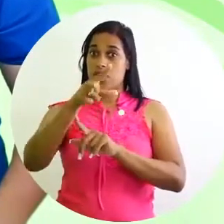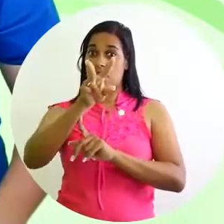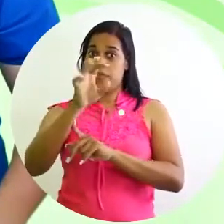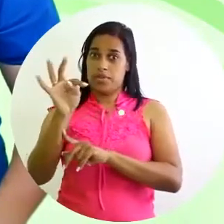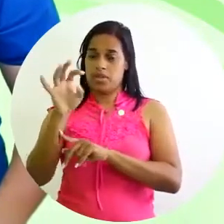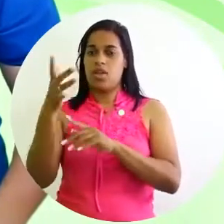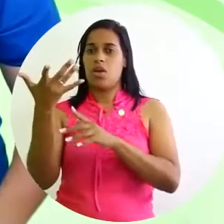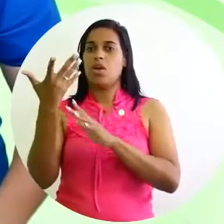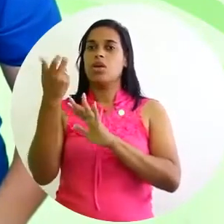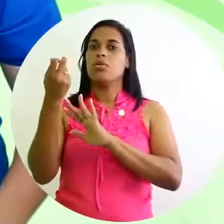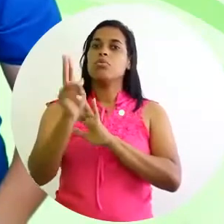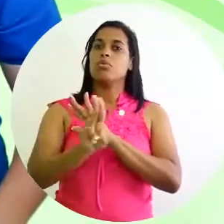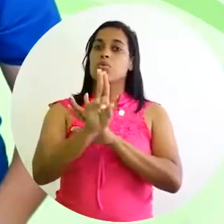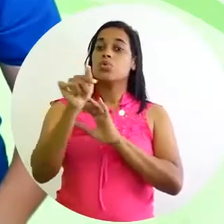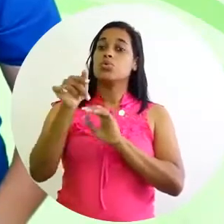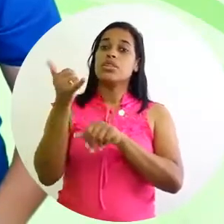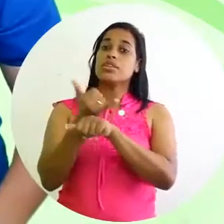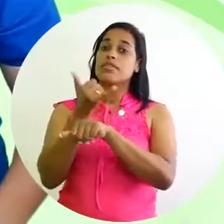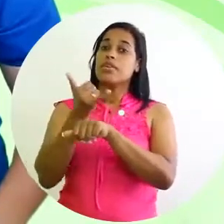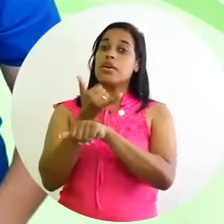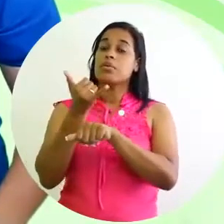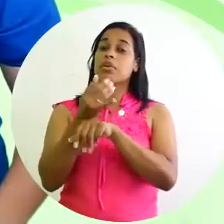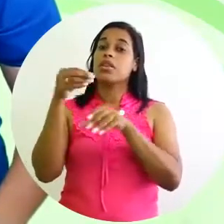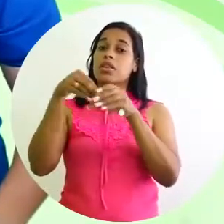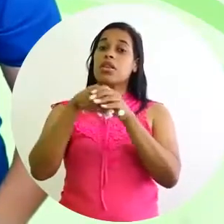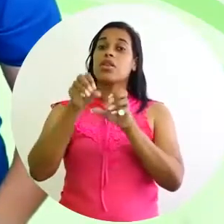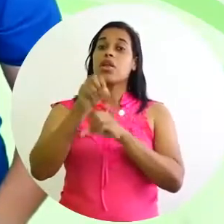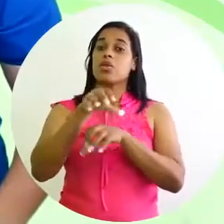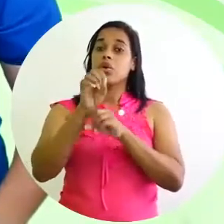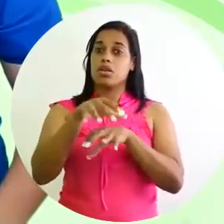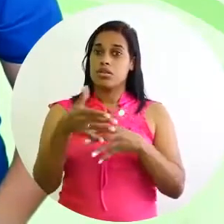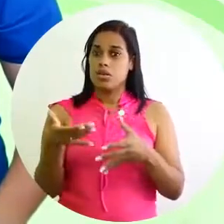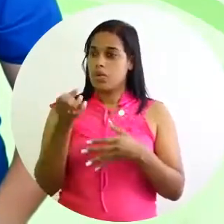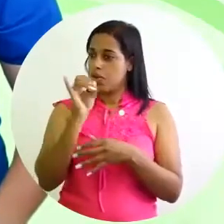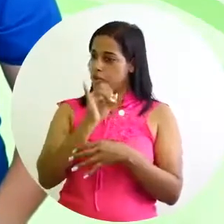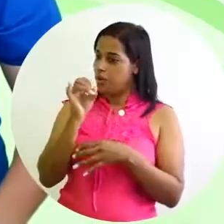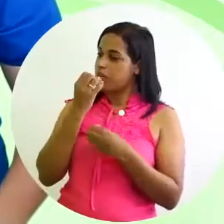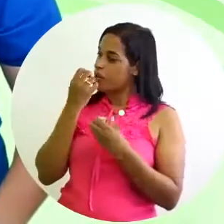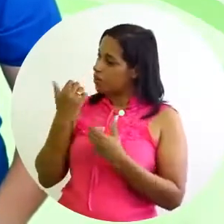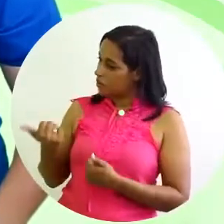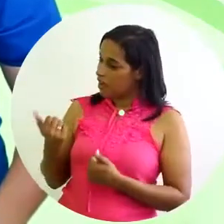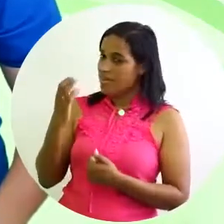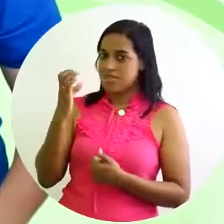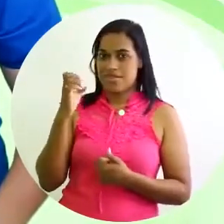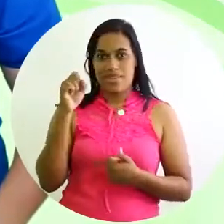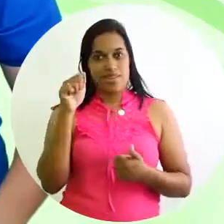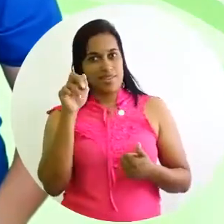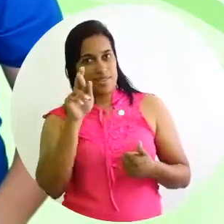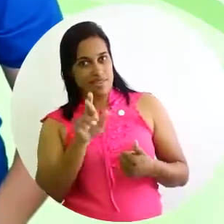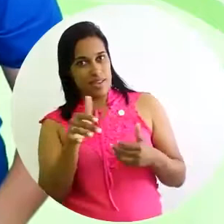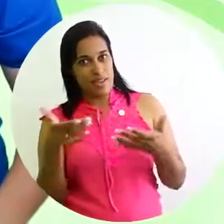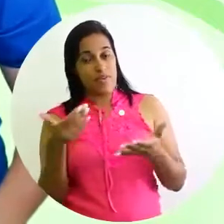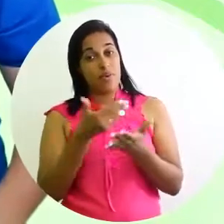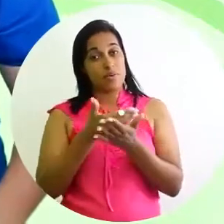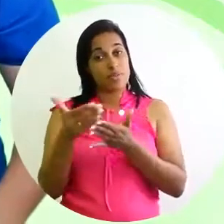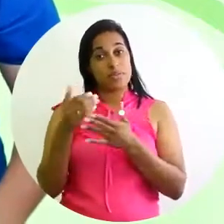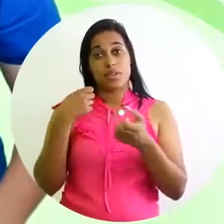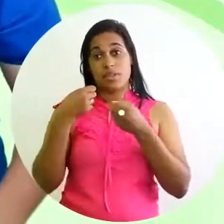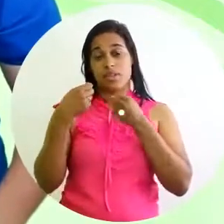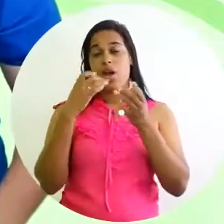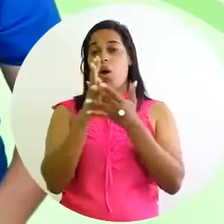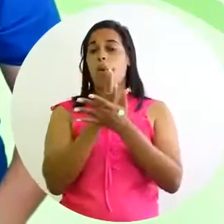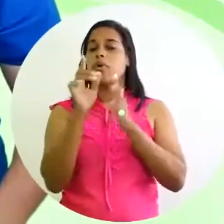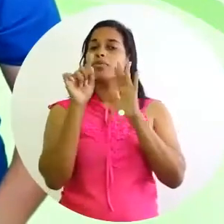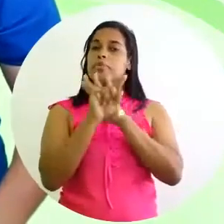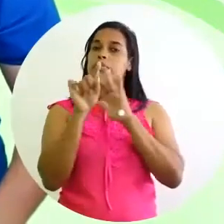pouco sobre o contexto do uso dessa ferramenta para a educação. Olá, César, tudo bem? Tudo bem. Bom, então vamos iniciar